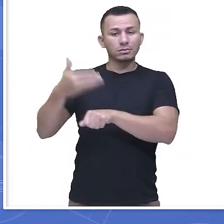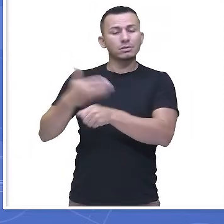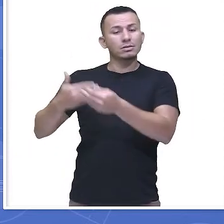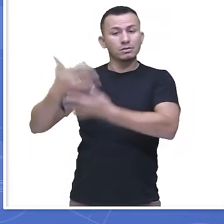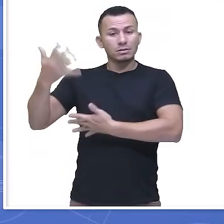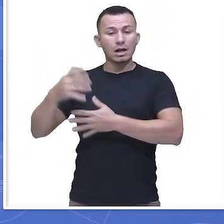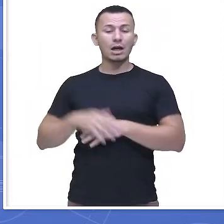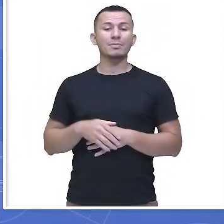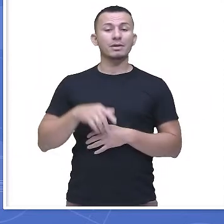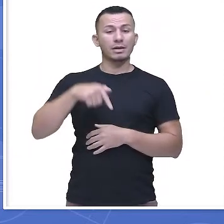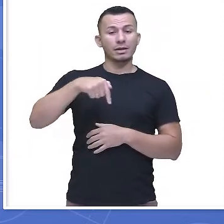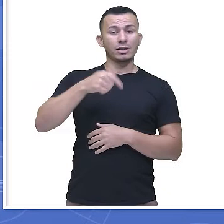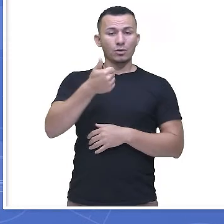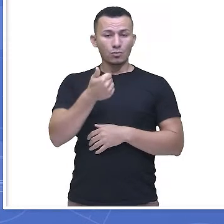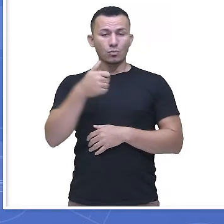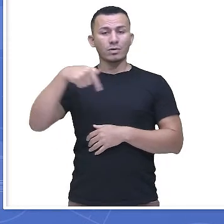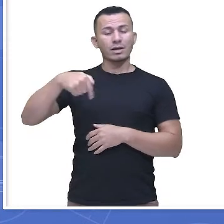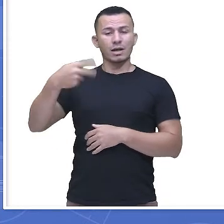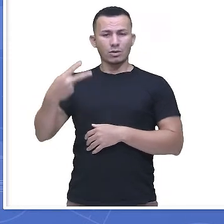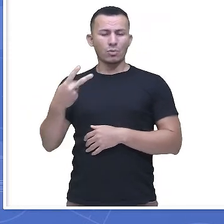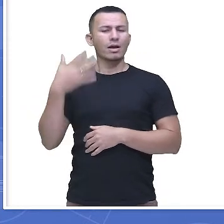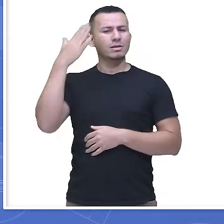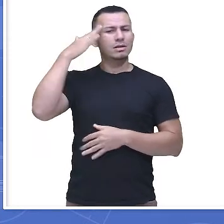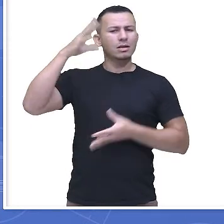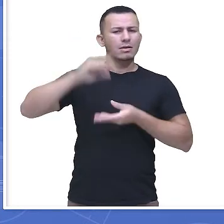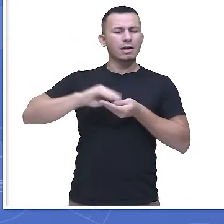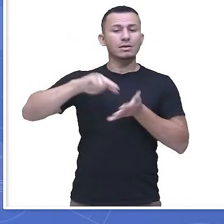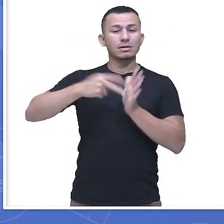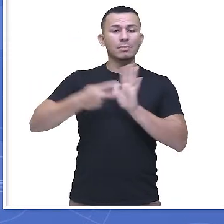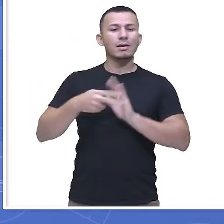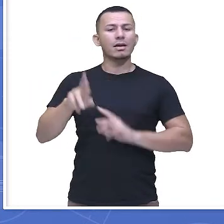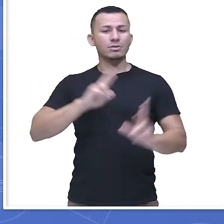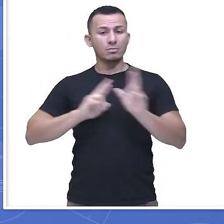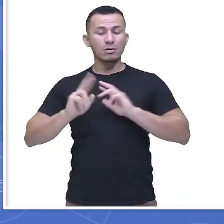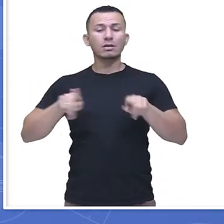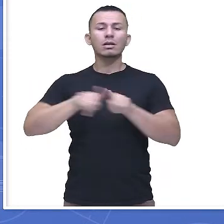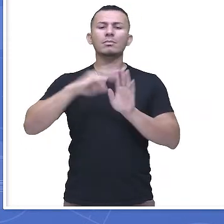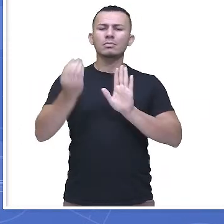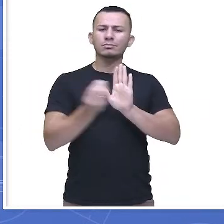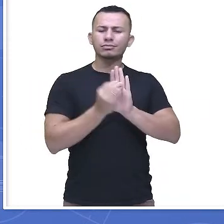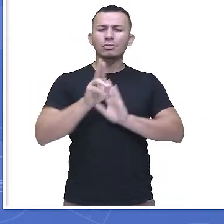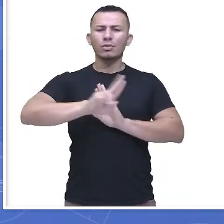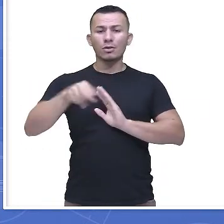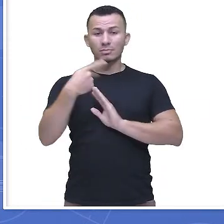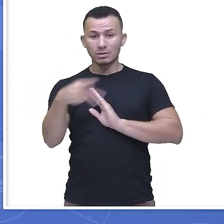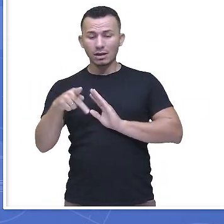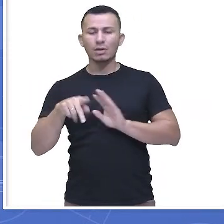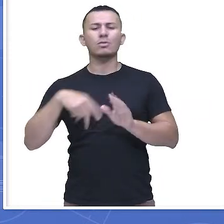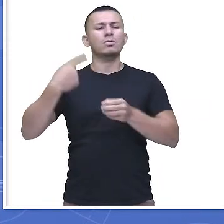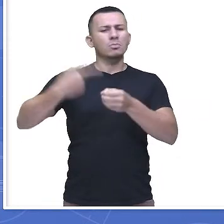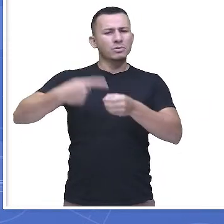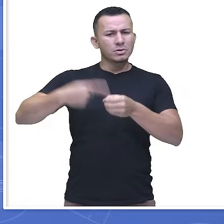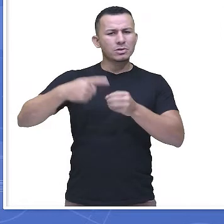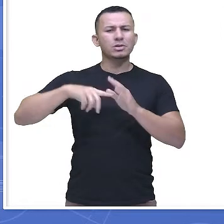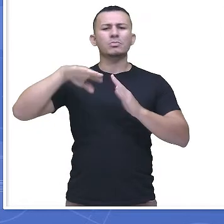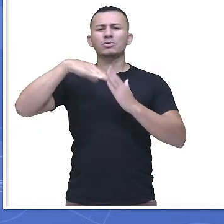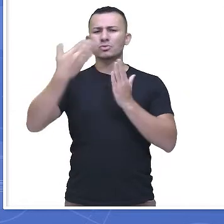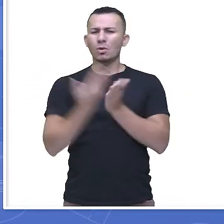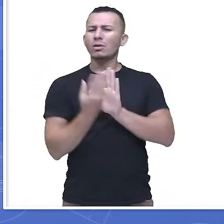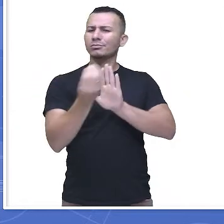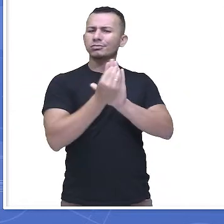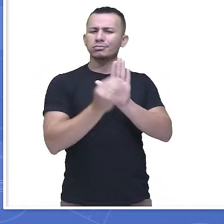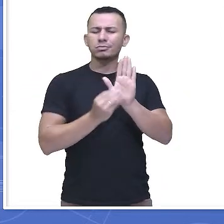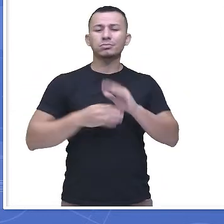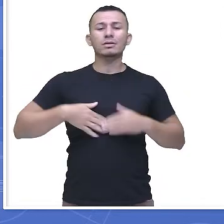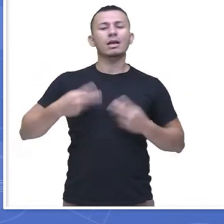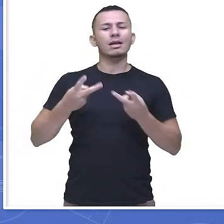gente, Q1, Q2, para eu saber a resposta de cada questão. Coloca o nome de vocês, a escola, se for do município, coloca de onde você está falando, para que a gente